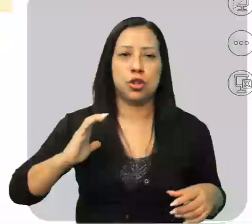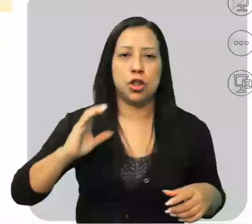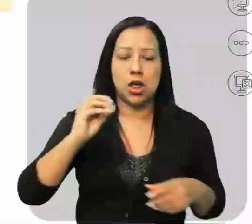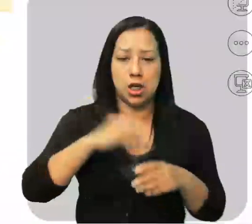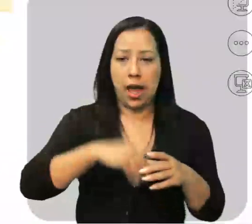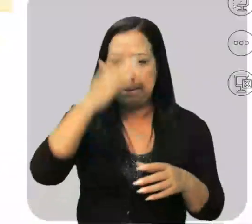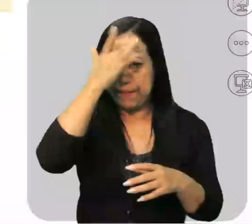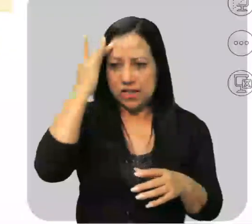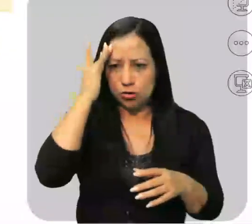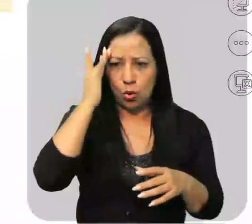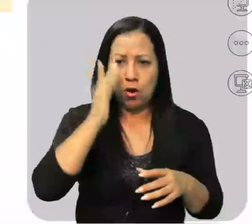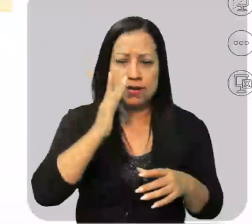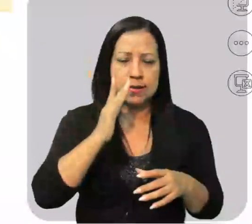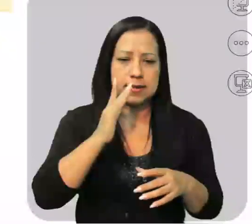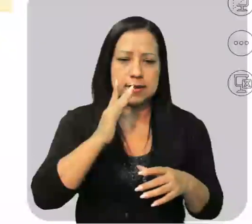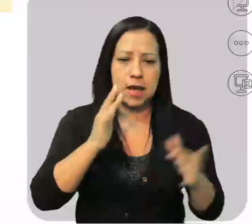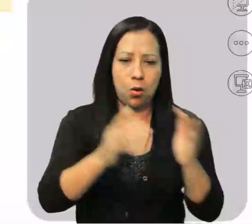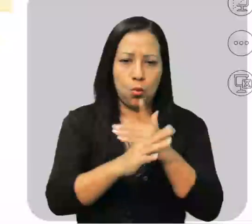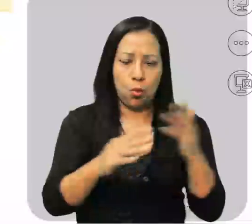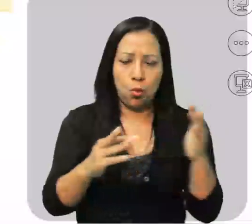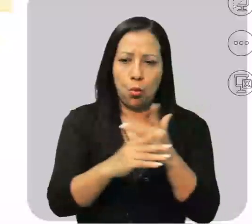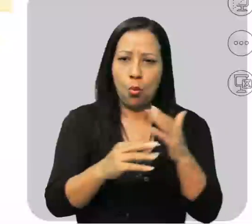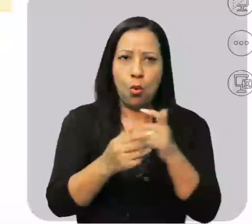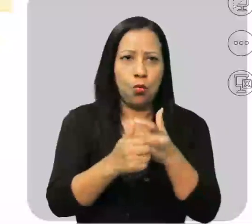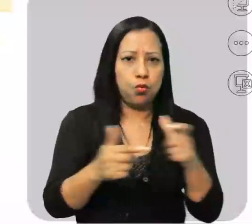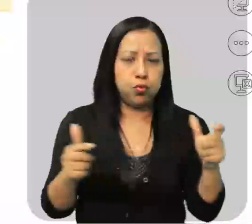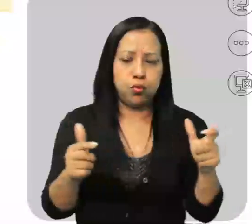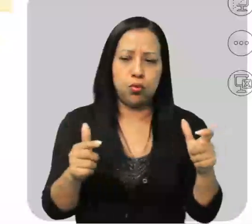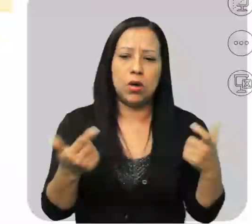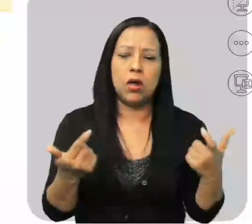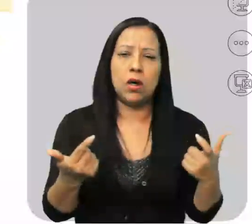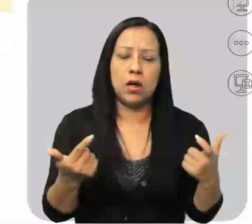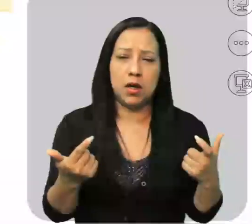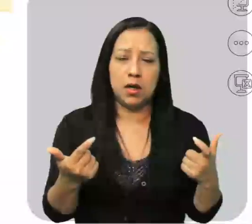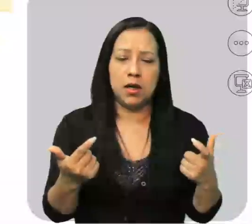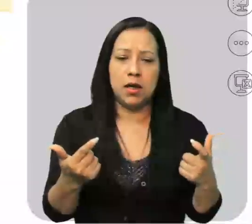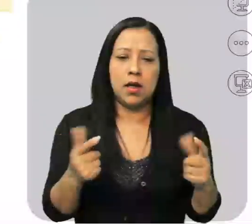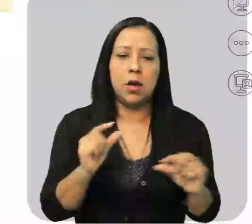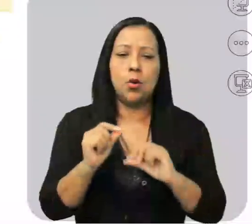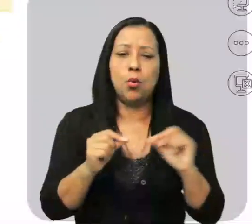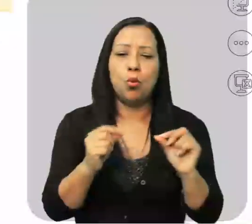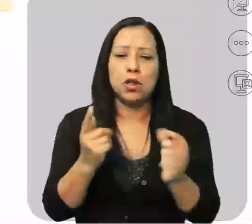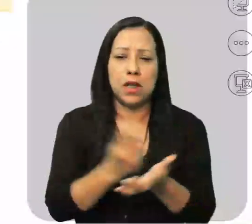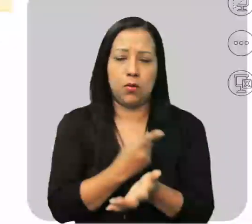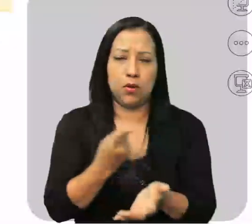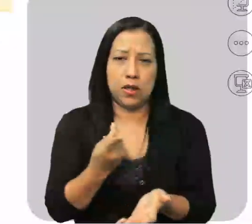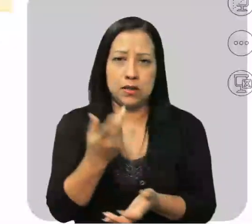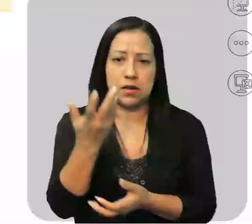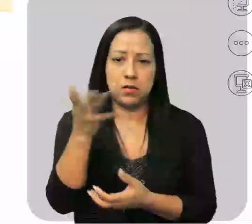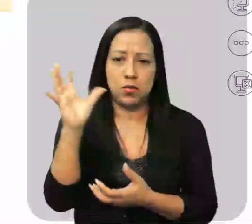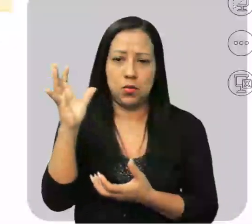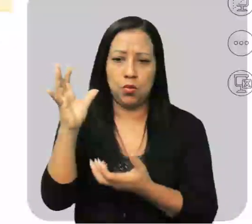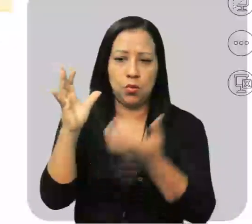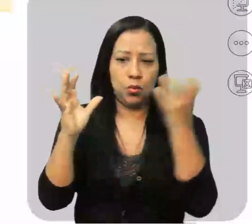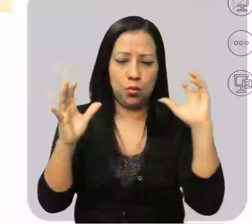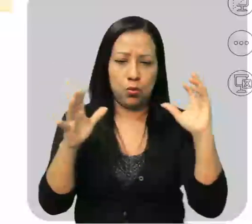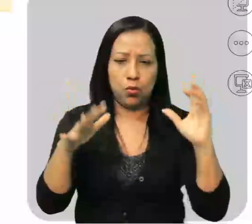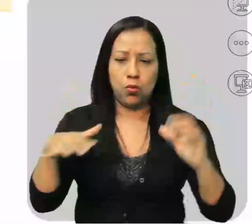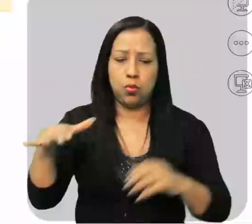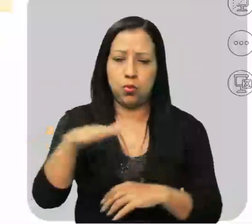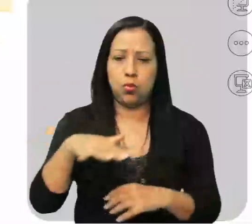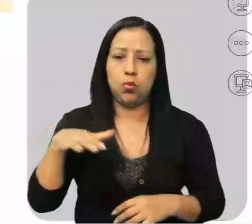A expansão populacional em ritmo acelerado sobre as áreas limítrofes à mancha urbana reduz